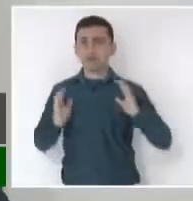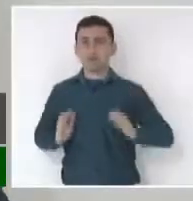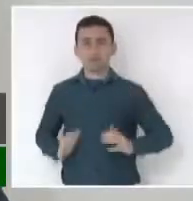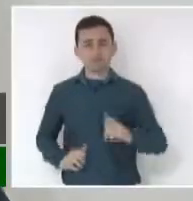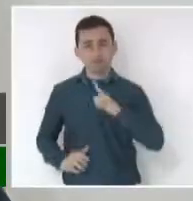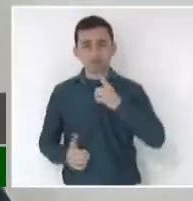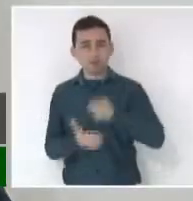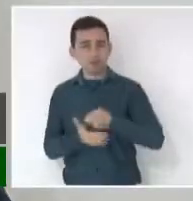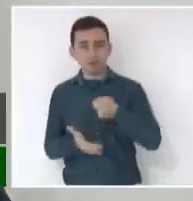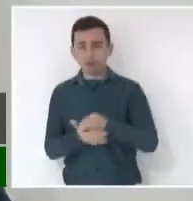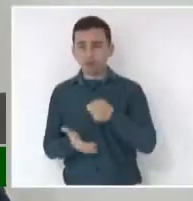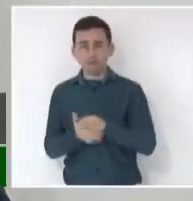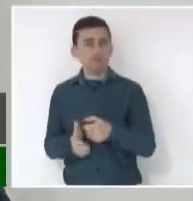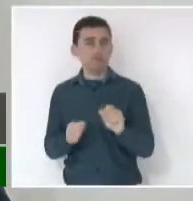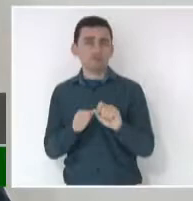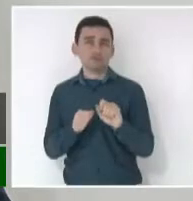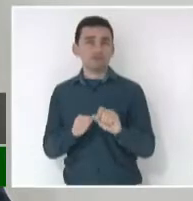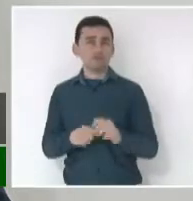o fazê-lo.